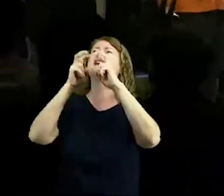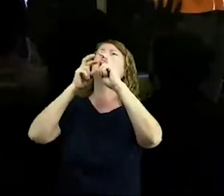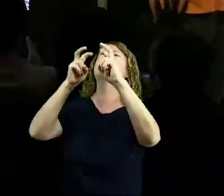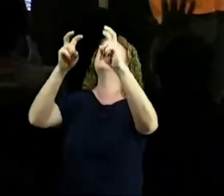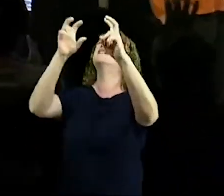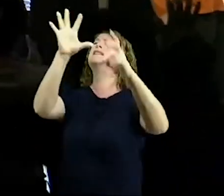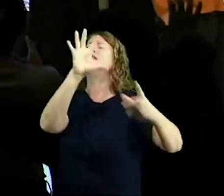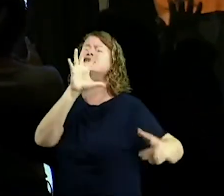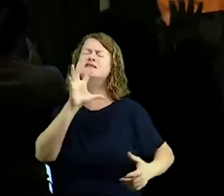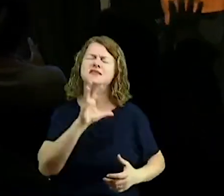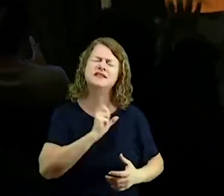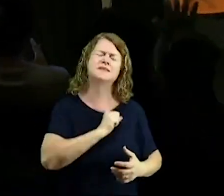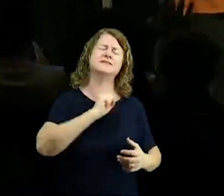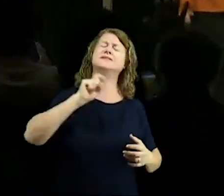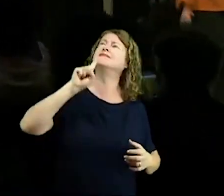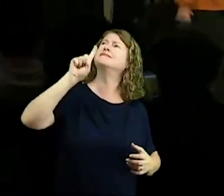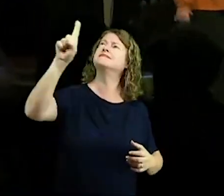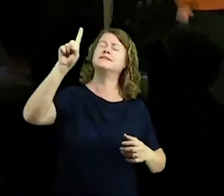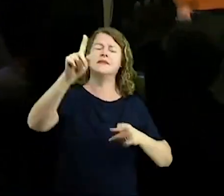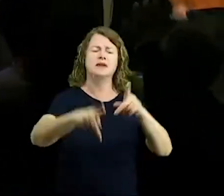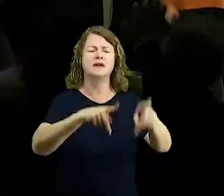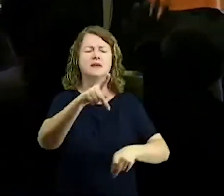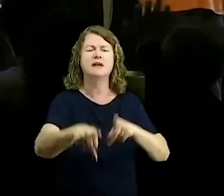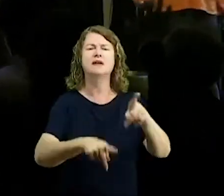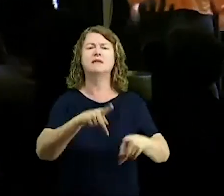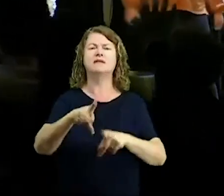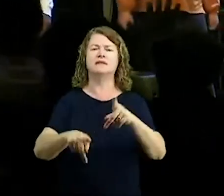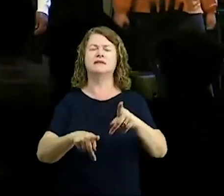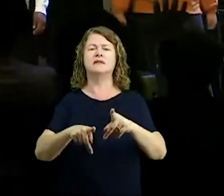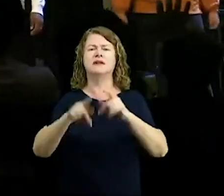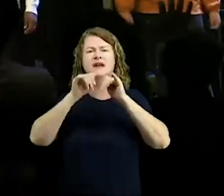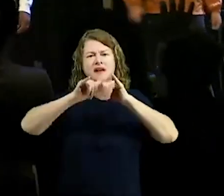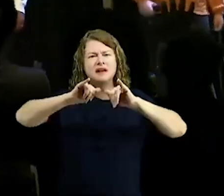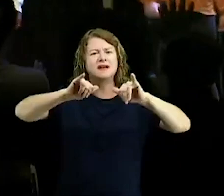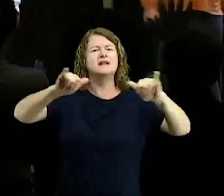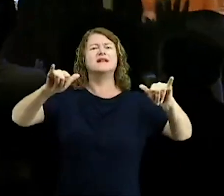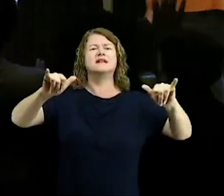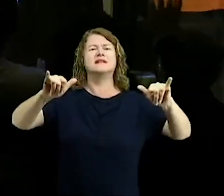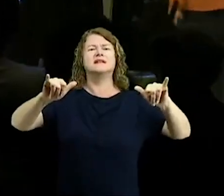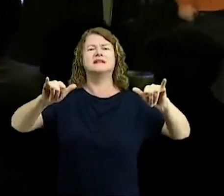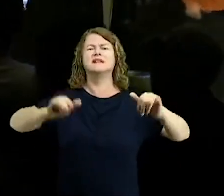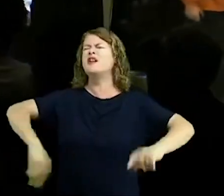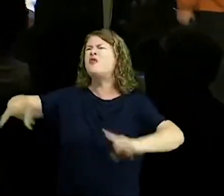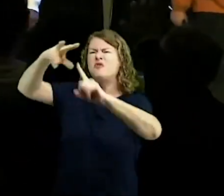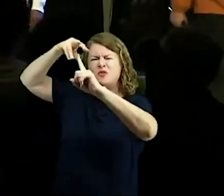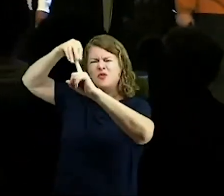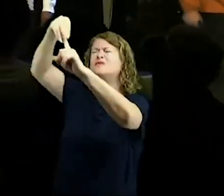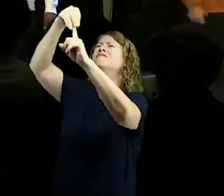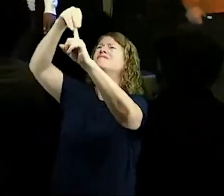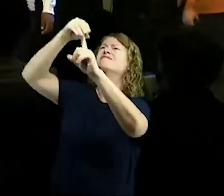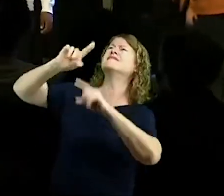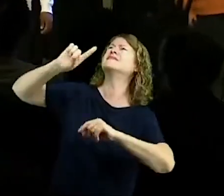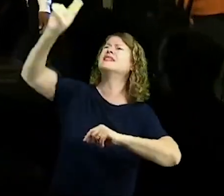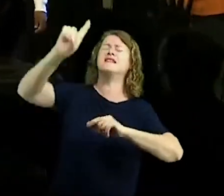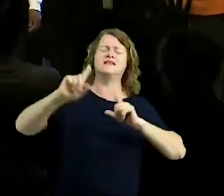ama, sobre um povo que diz que há só um Deus em